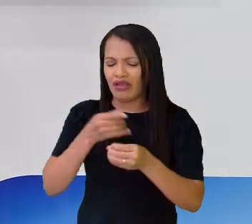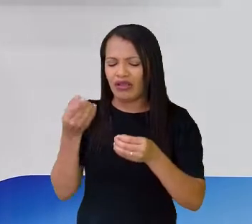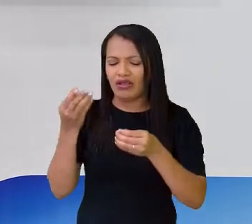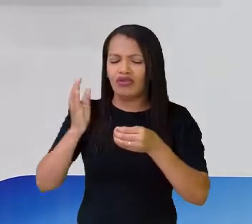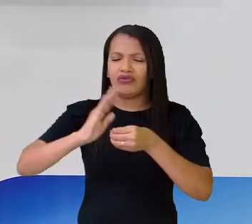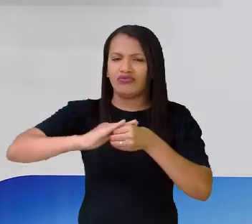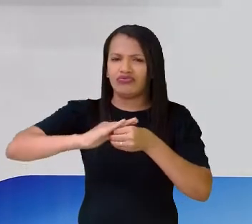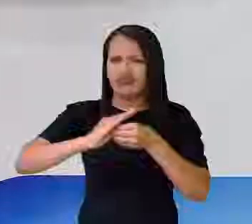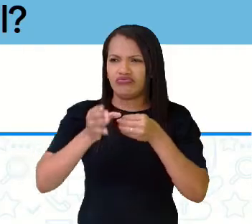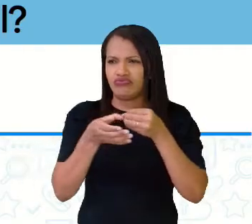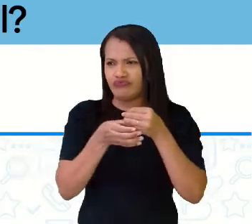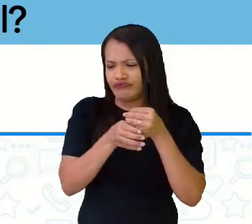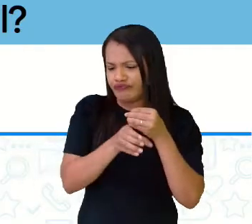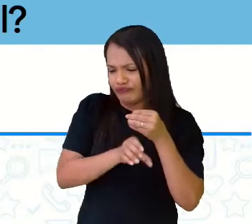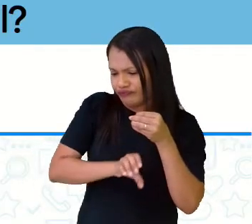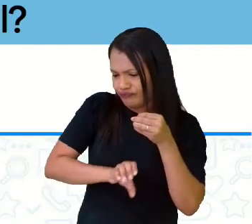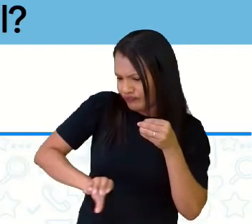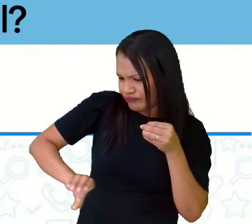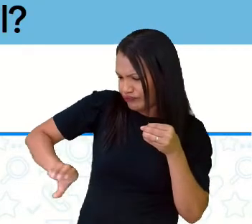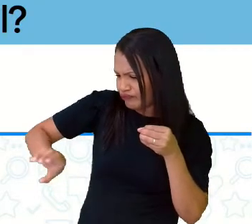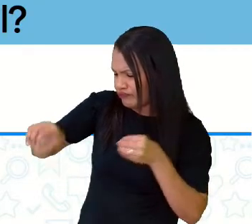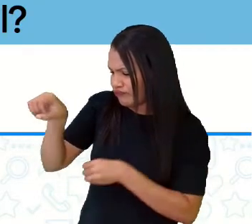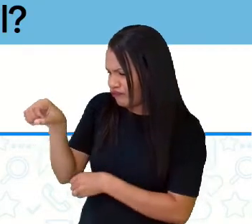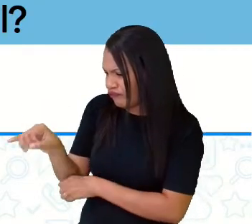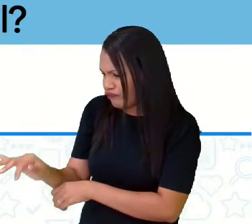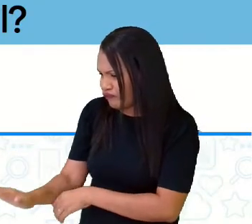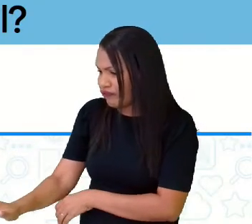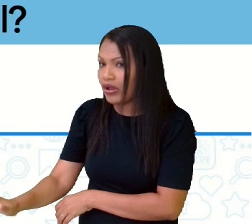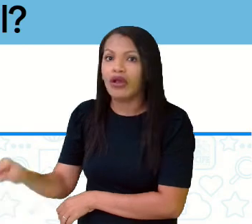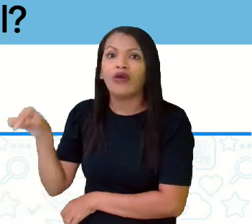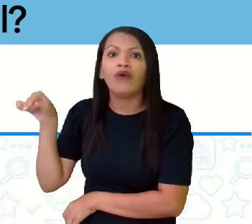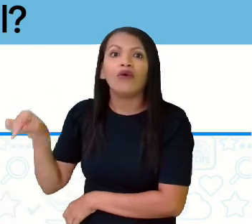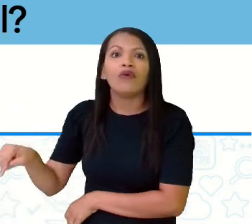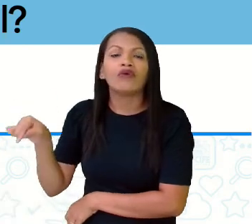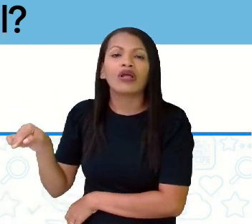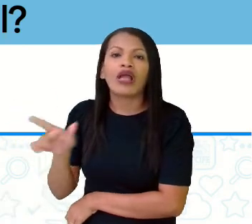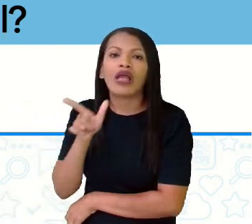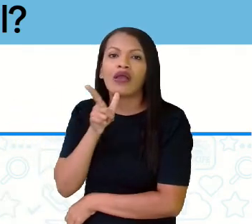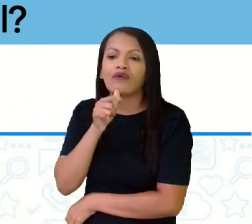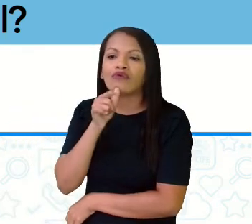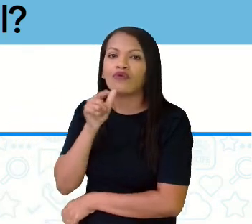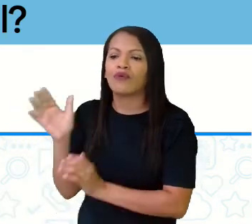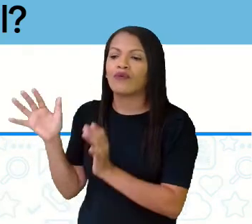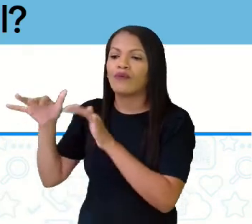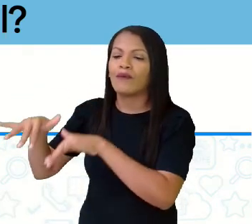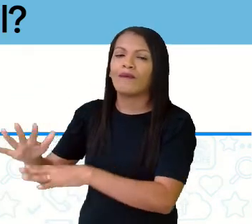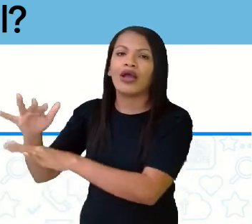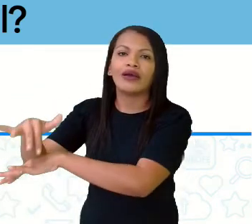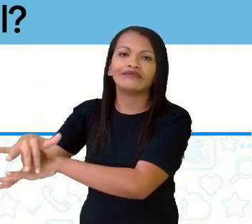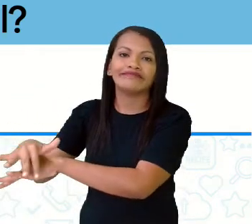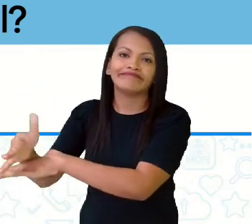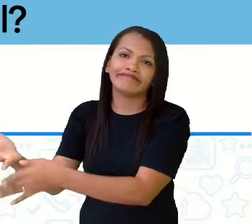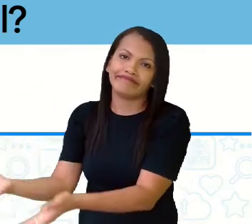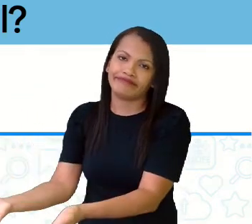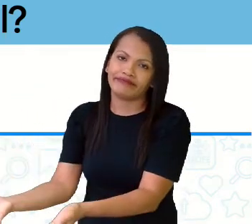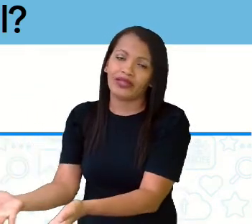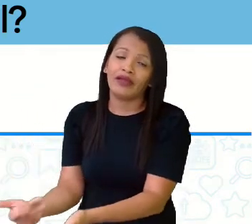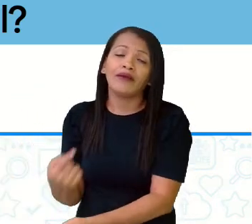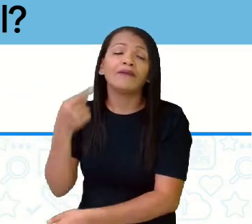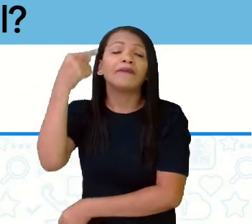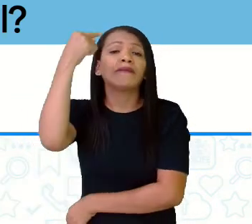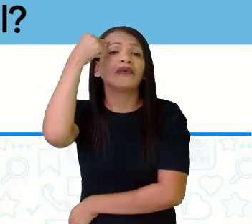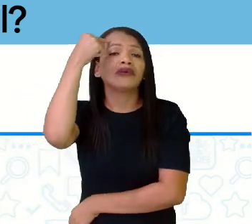uma realidade que a gente vai ter que mudar. E a gente tem que parar e pensar o que pode ser feito para diminuir